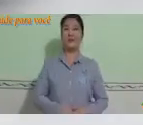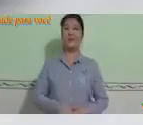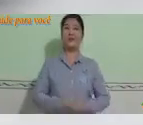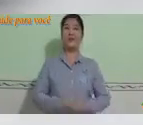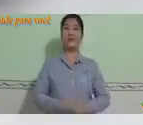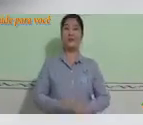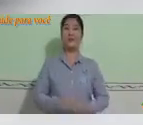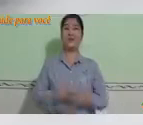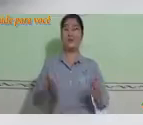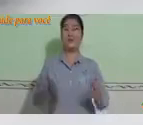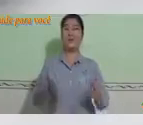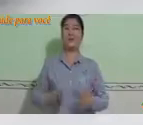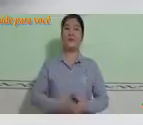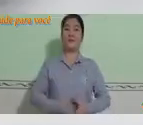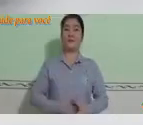por exemplo.